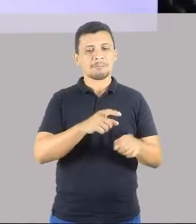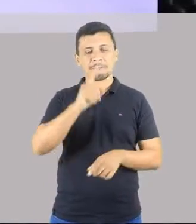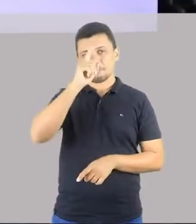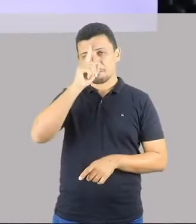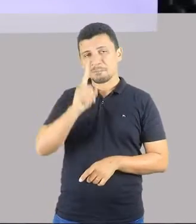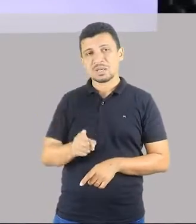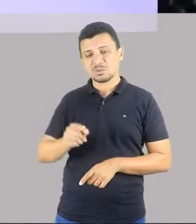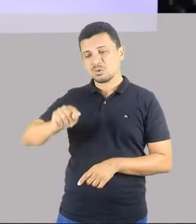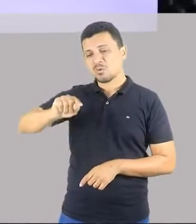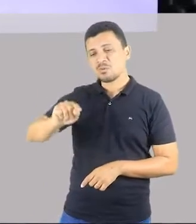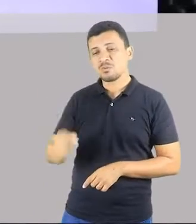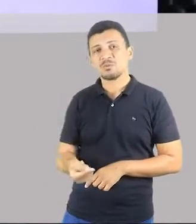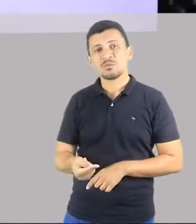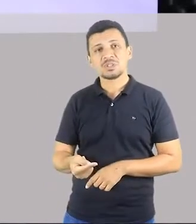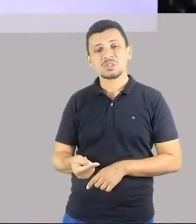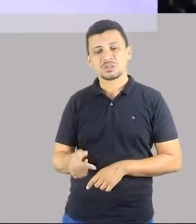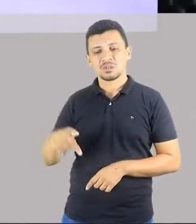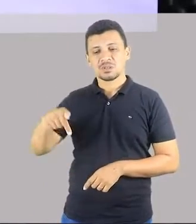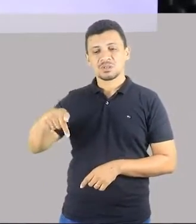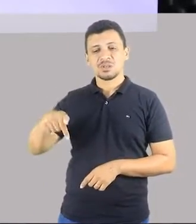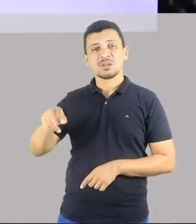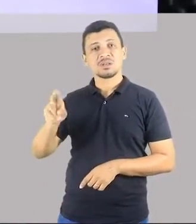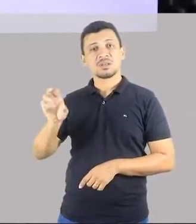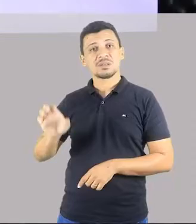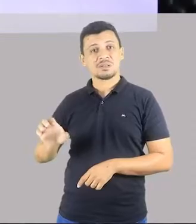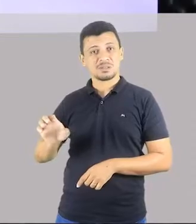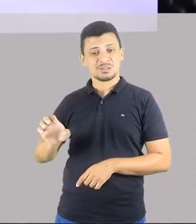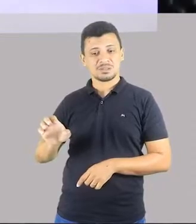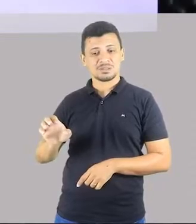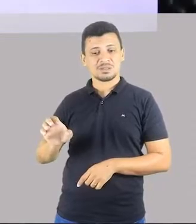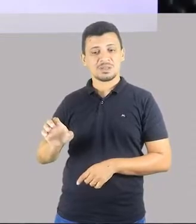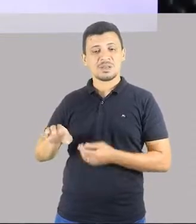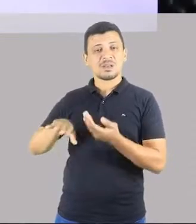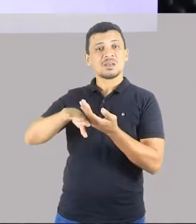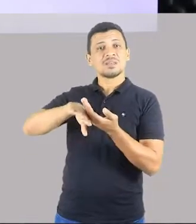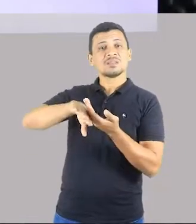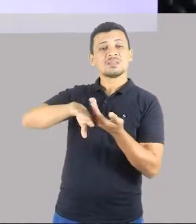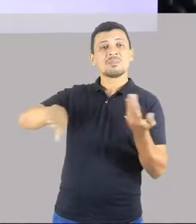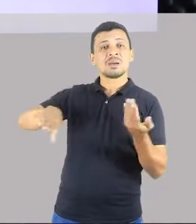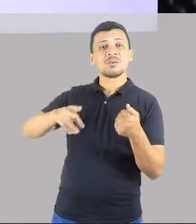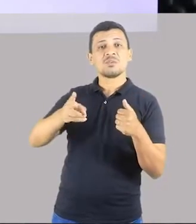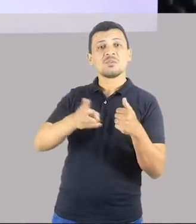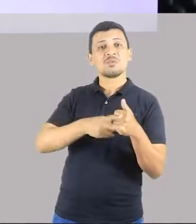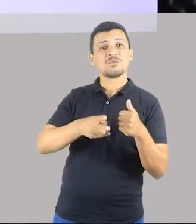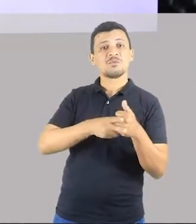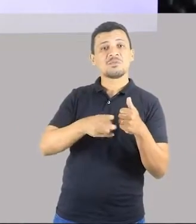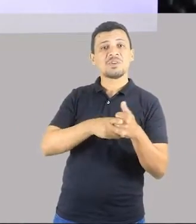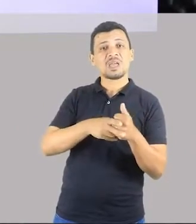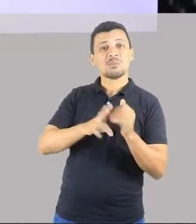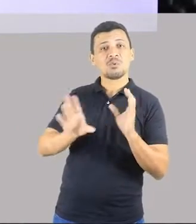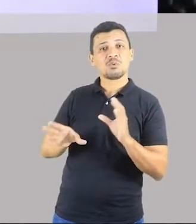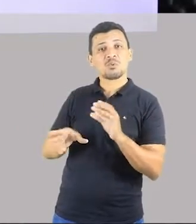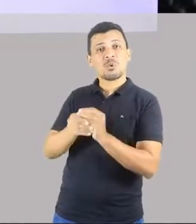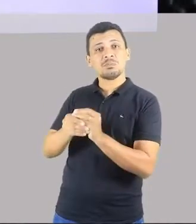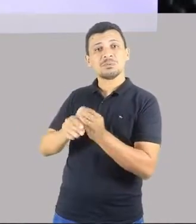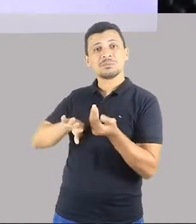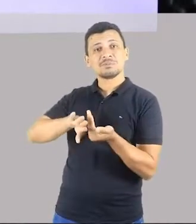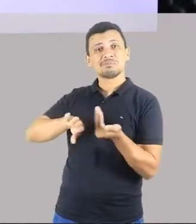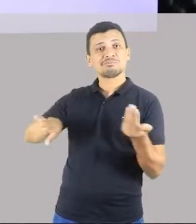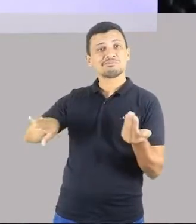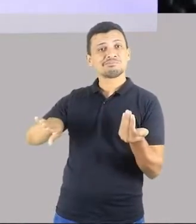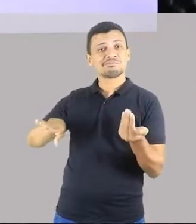Olha só, ele usou uma vírgula. Ele usou uma vírgula separando o verbo do seu complemento.